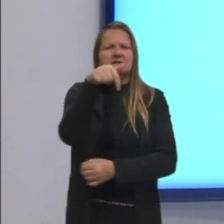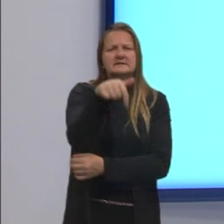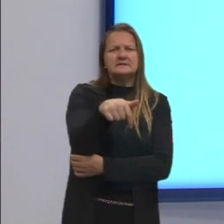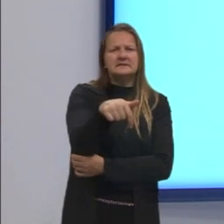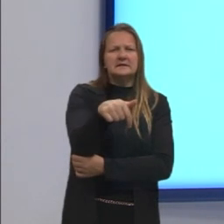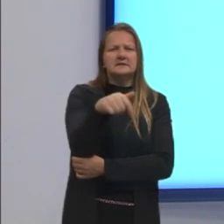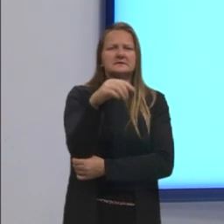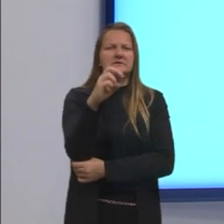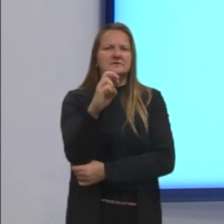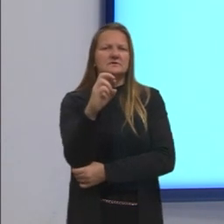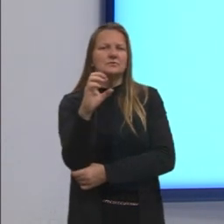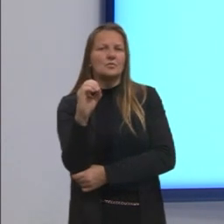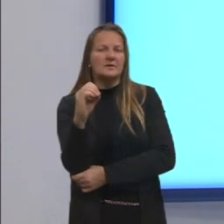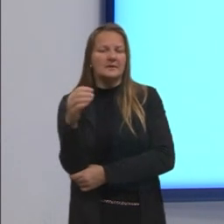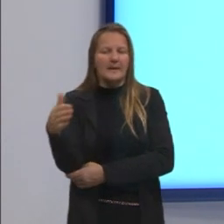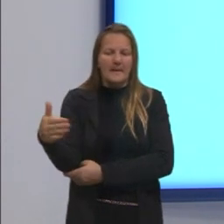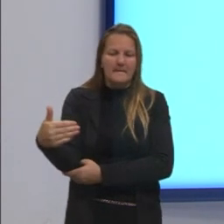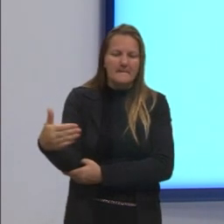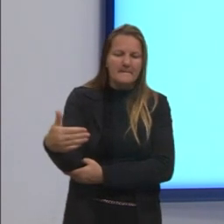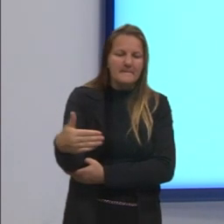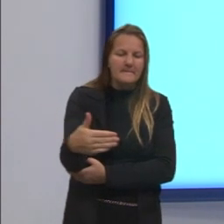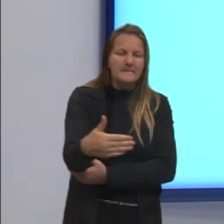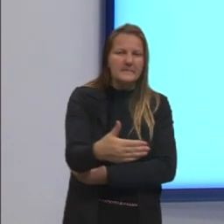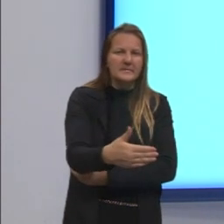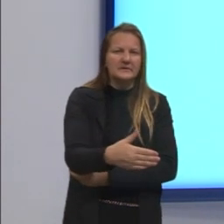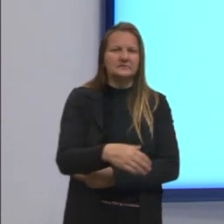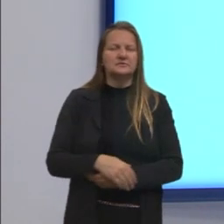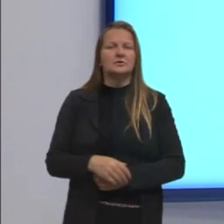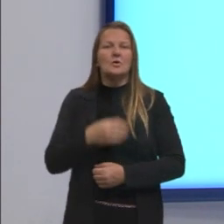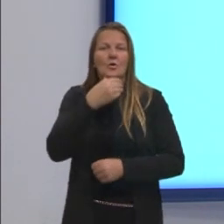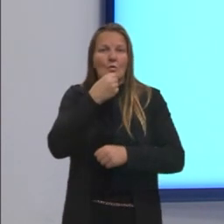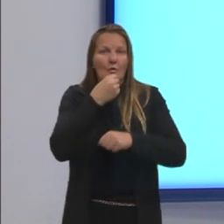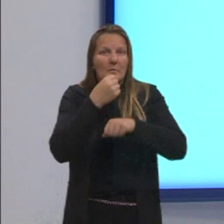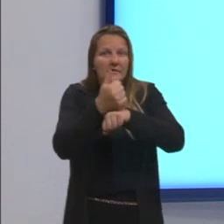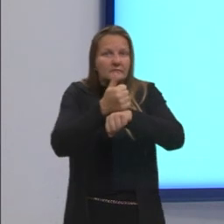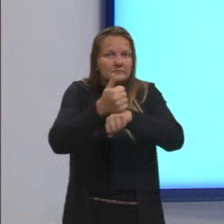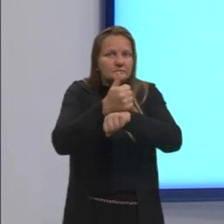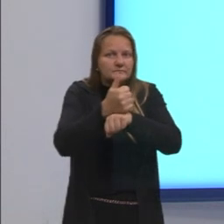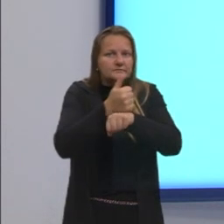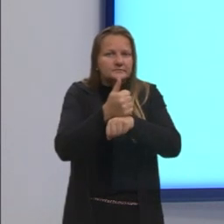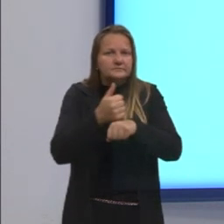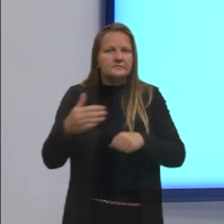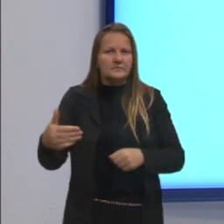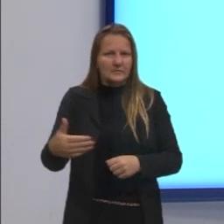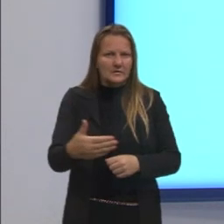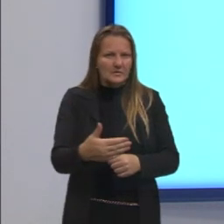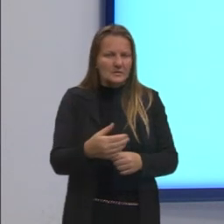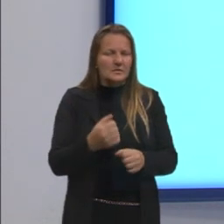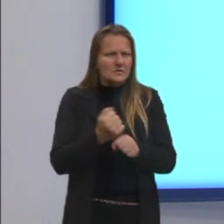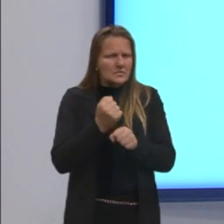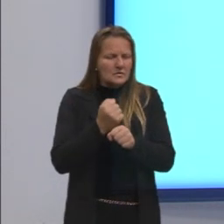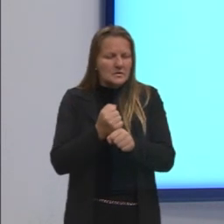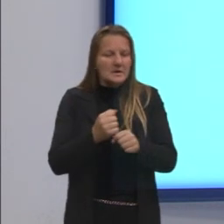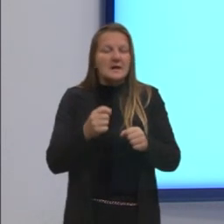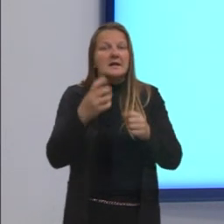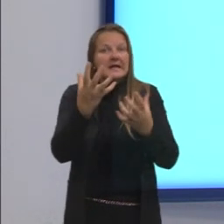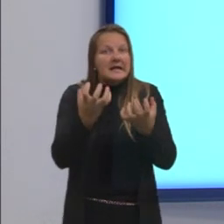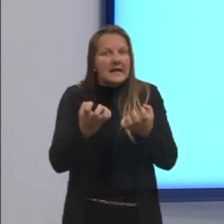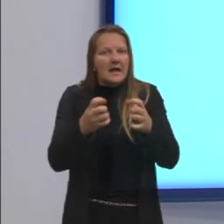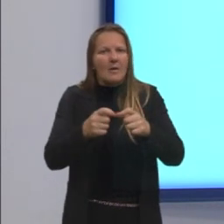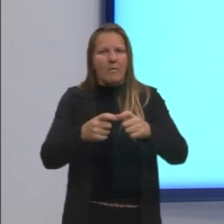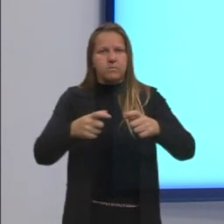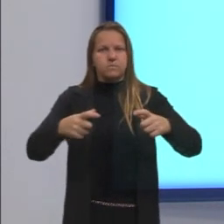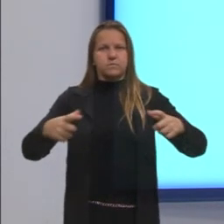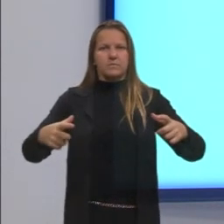750 peixes o piscicultor deseja aumentar a capacidade do tanque para que ele comporte